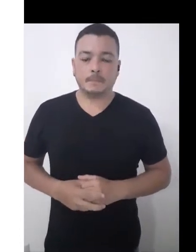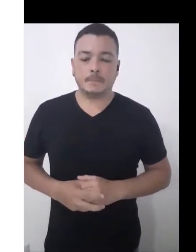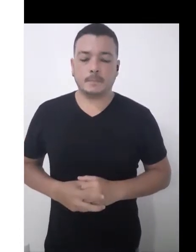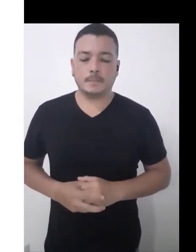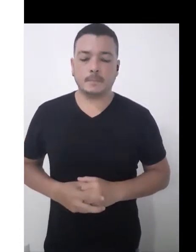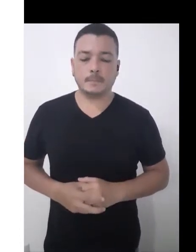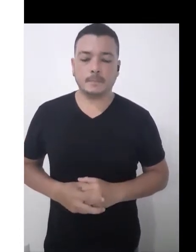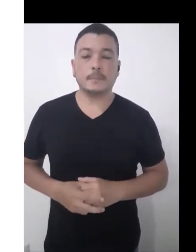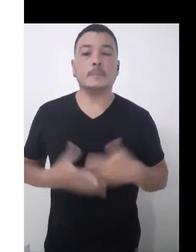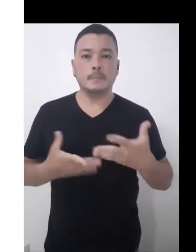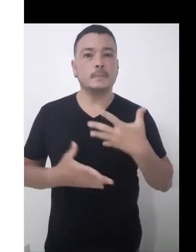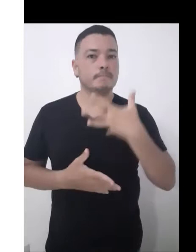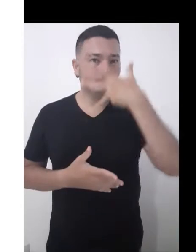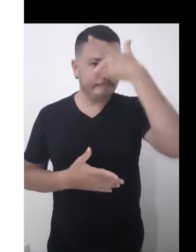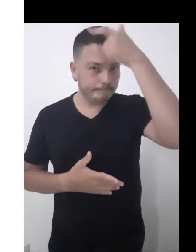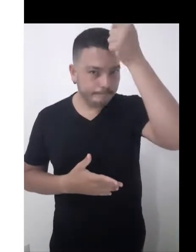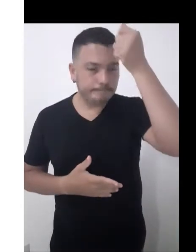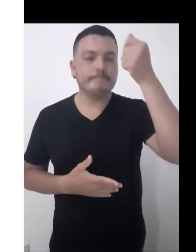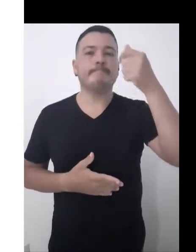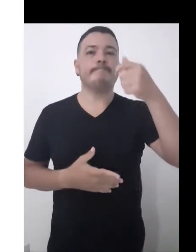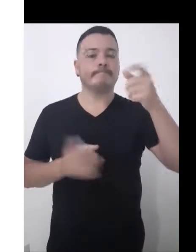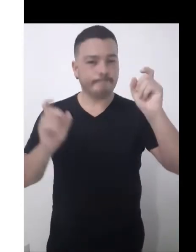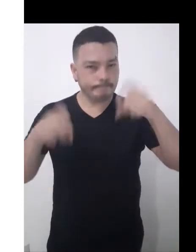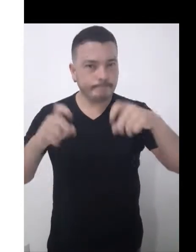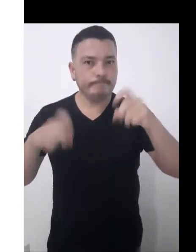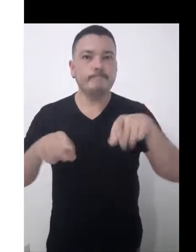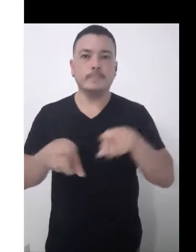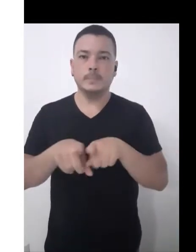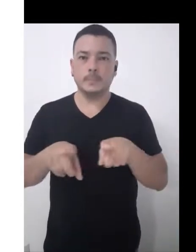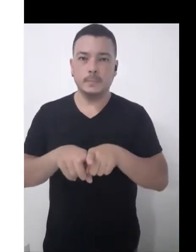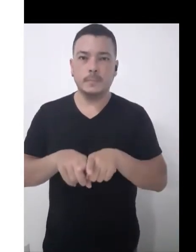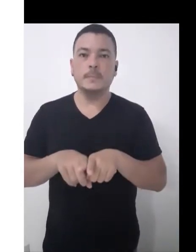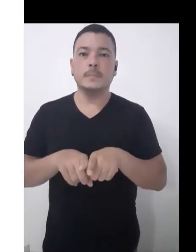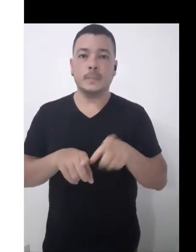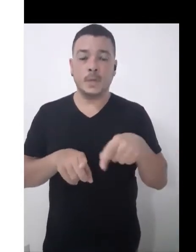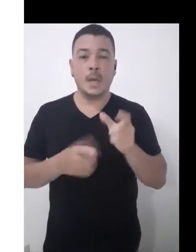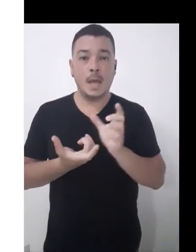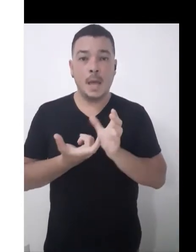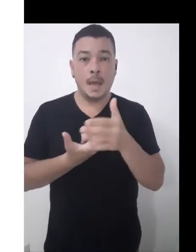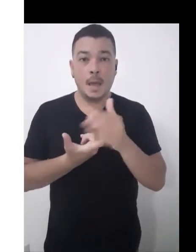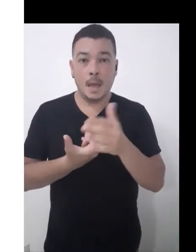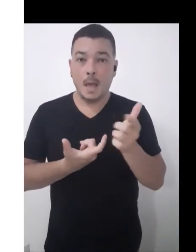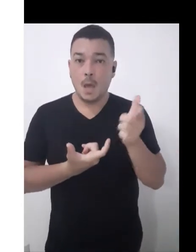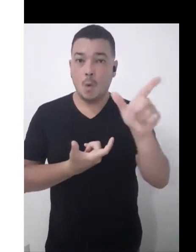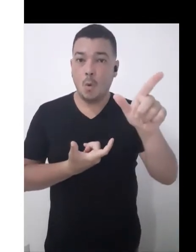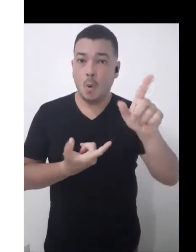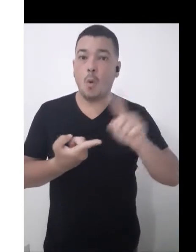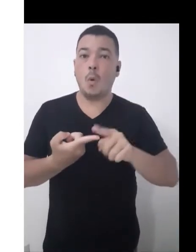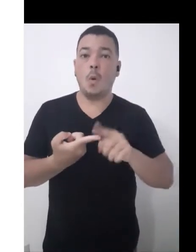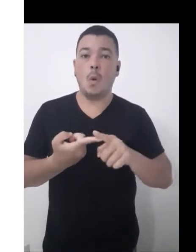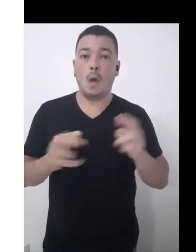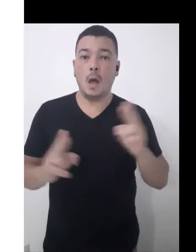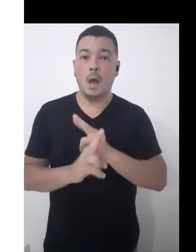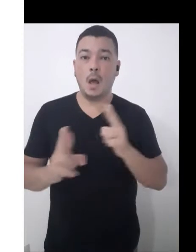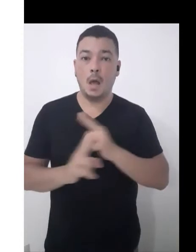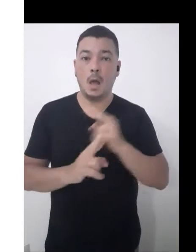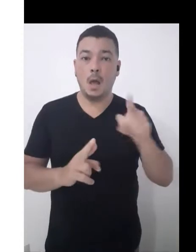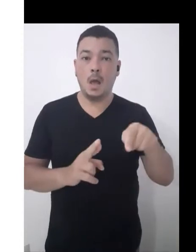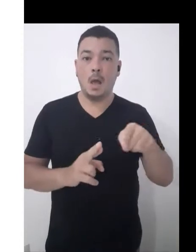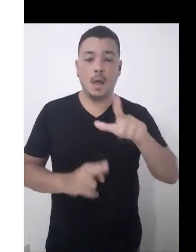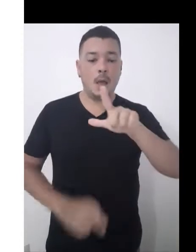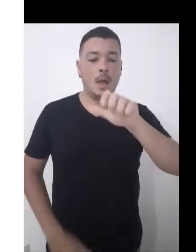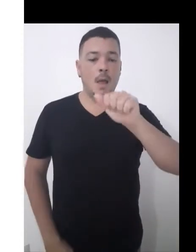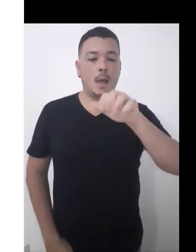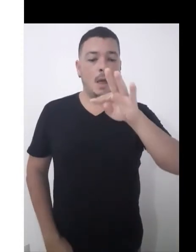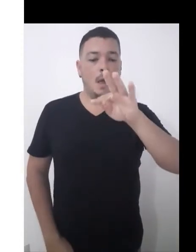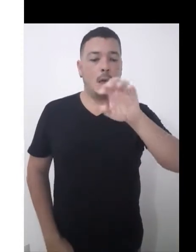Então essa velocidade de funcionamento funciona. E também um outro termo que está relacionado a isso é a latência, né? Que é